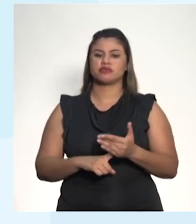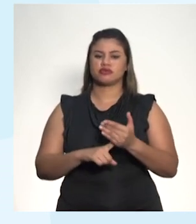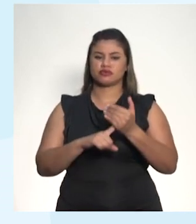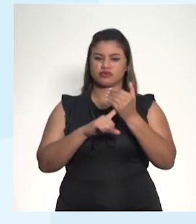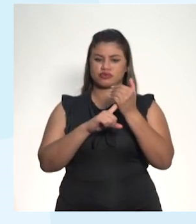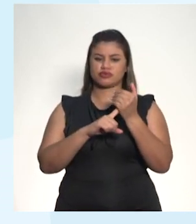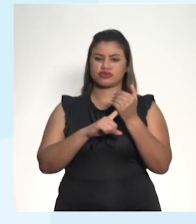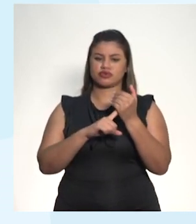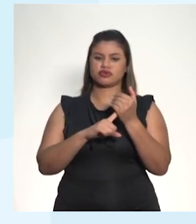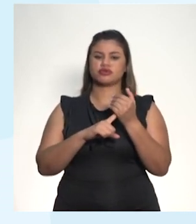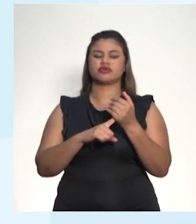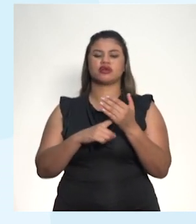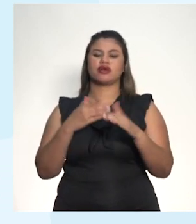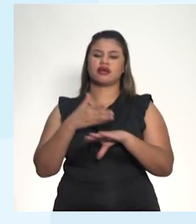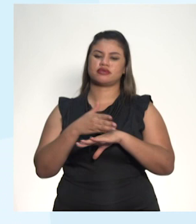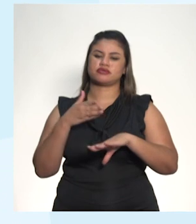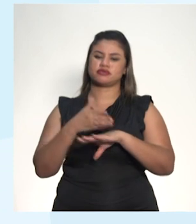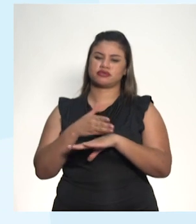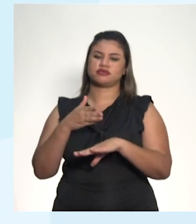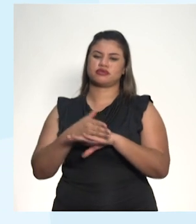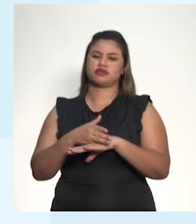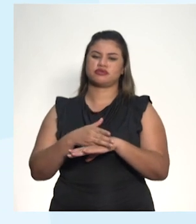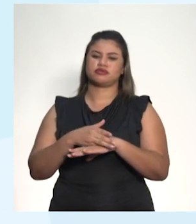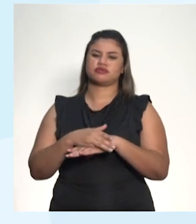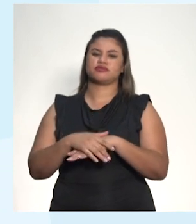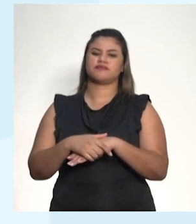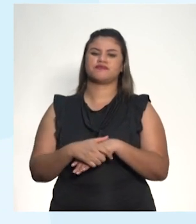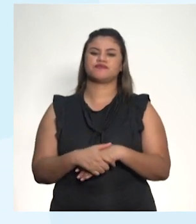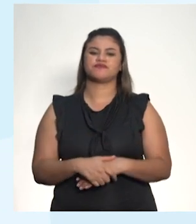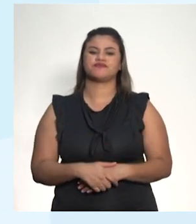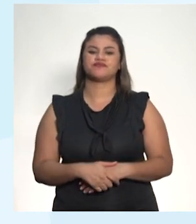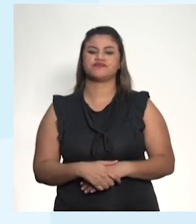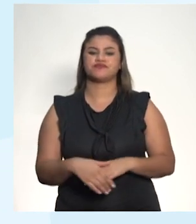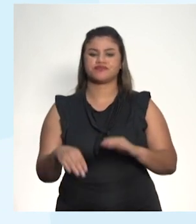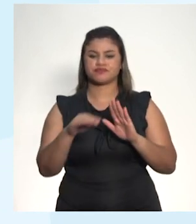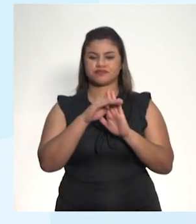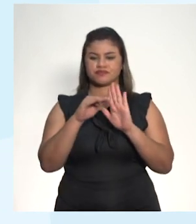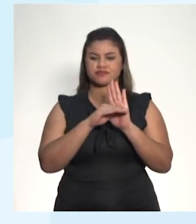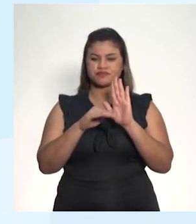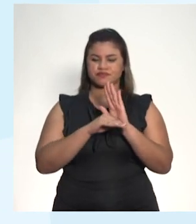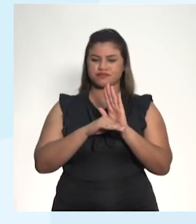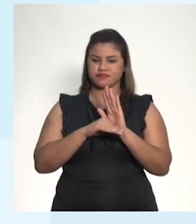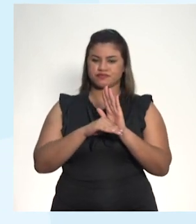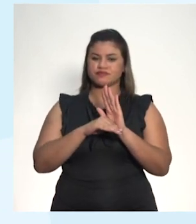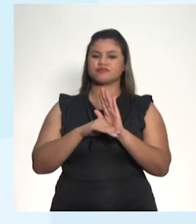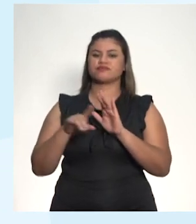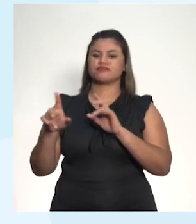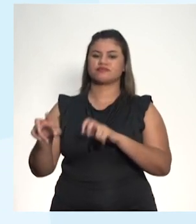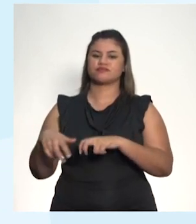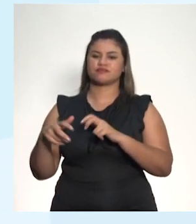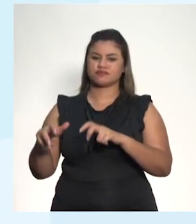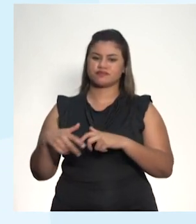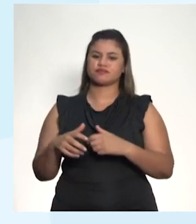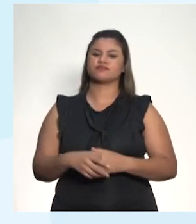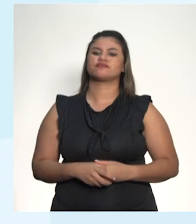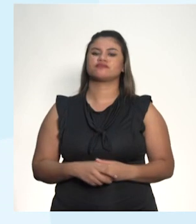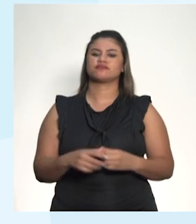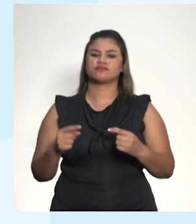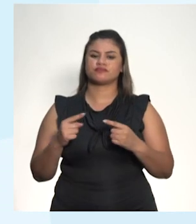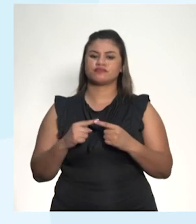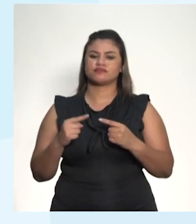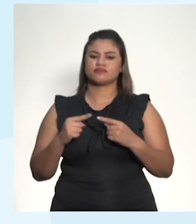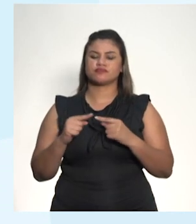o acesso à tecnologia no campo, a regularização fundiária, que justamente ela vem ali atrelado